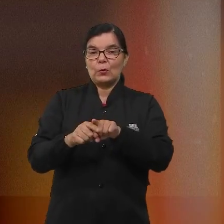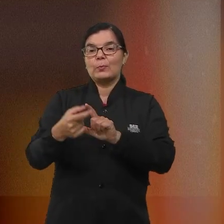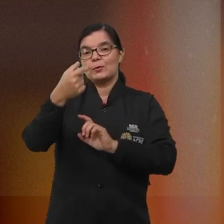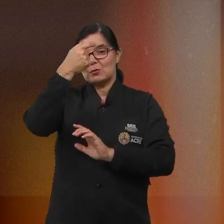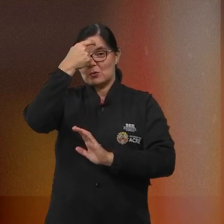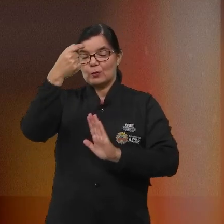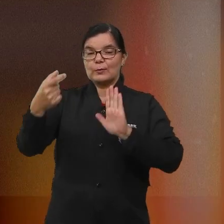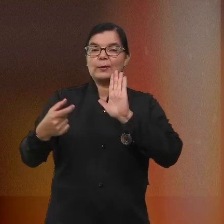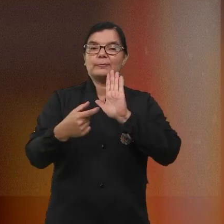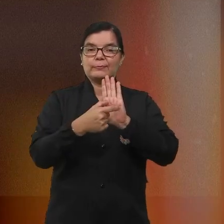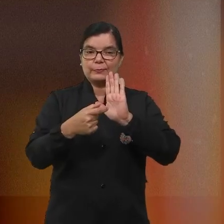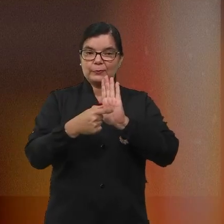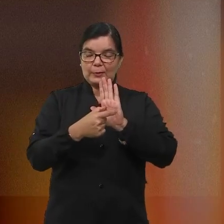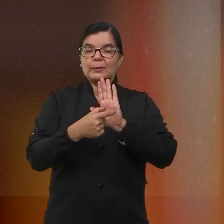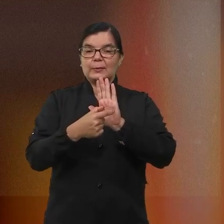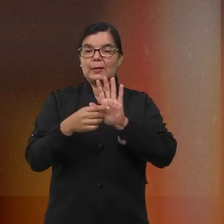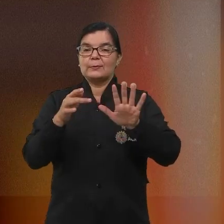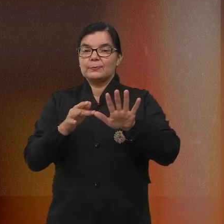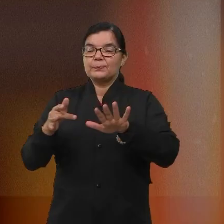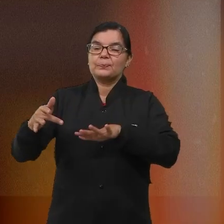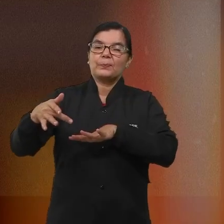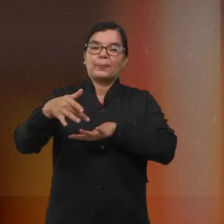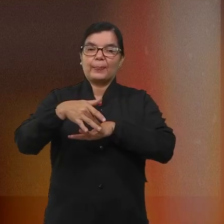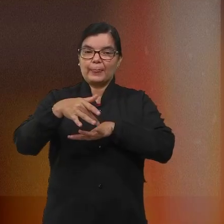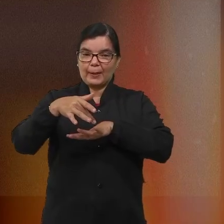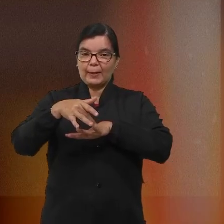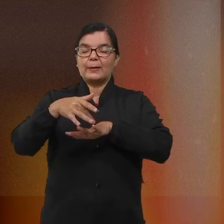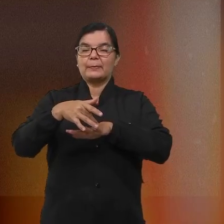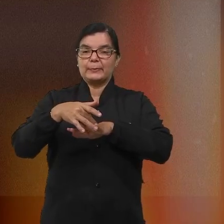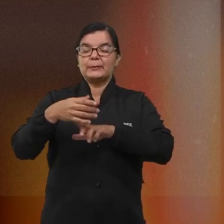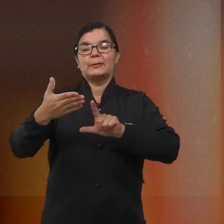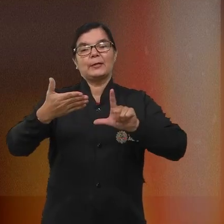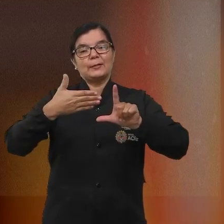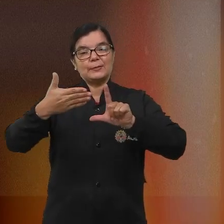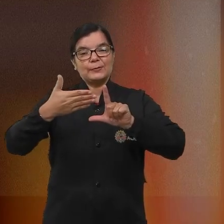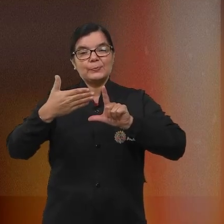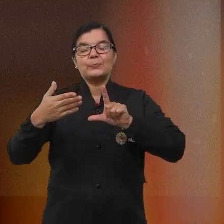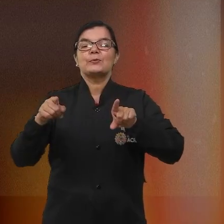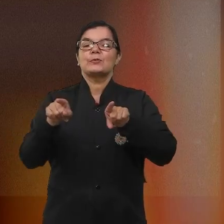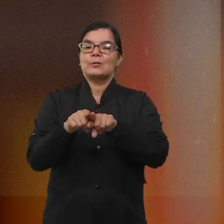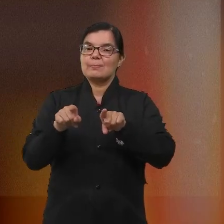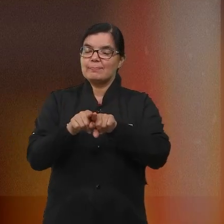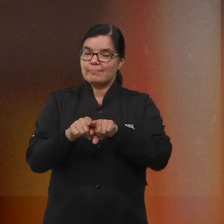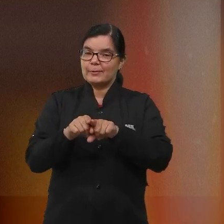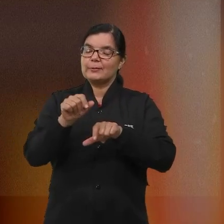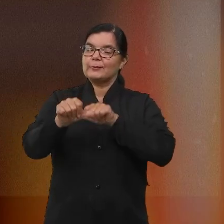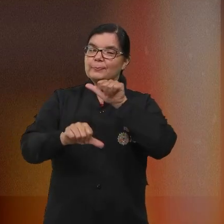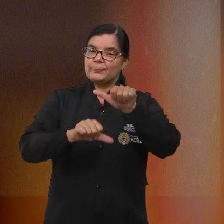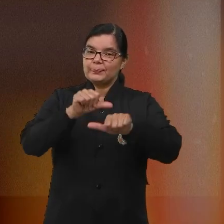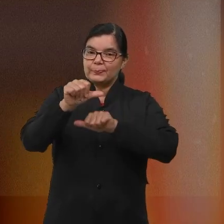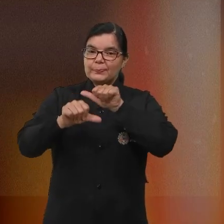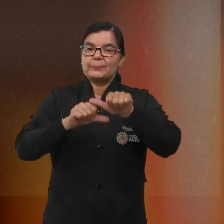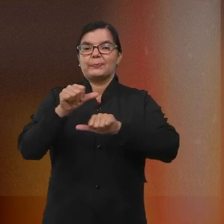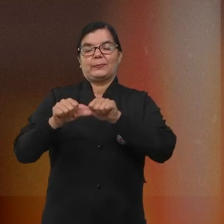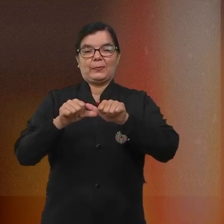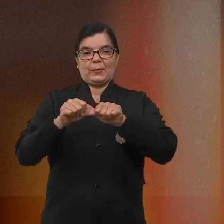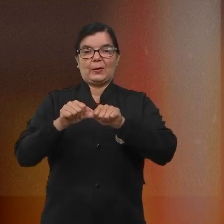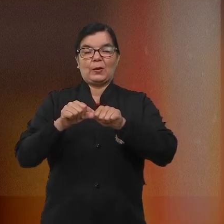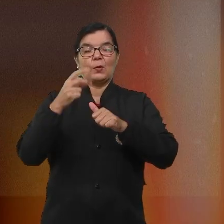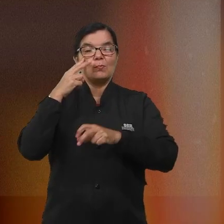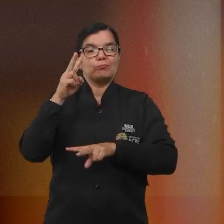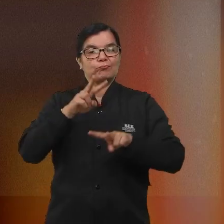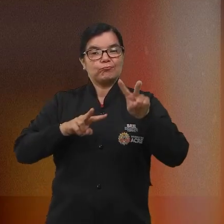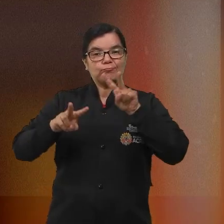do quanto a inteligência artificial, as plataformas digitais estão transformando o